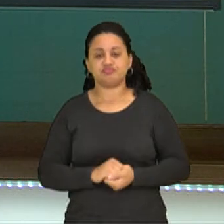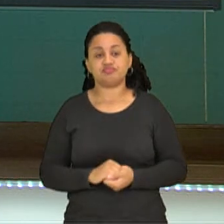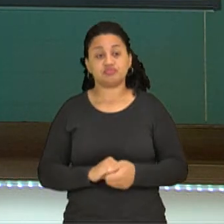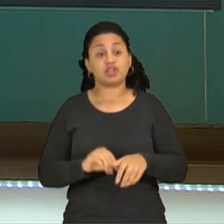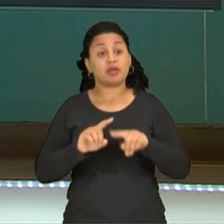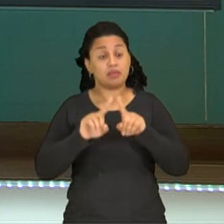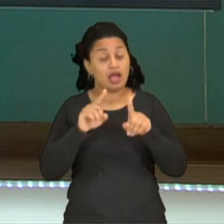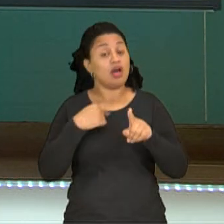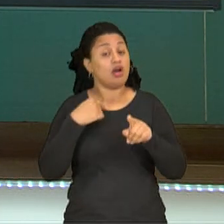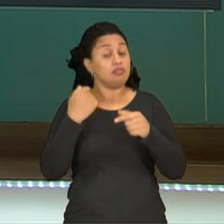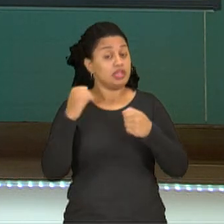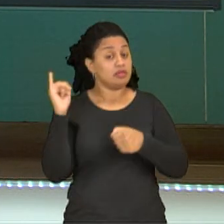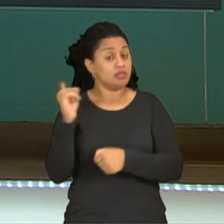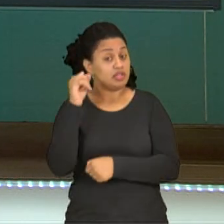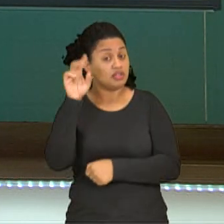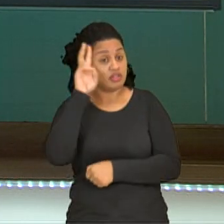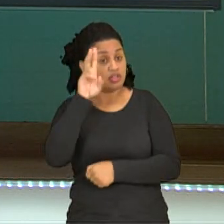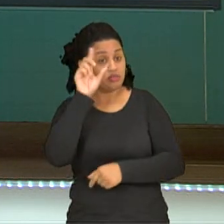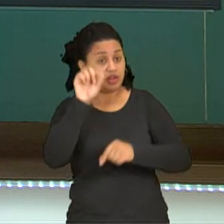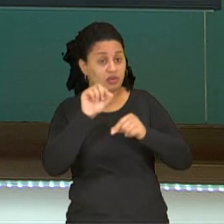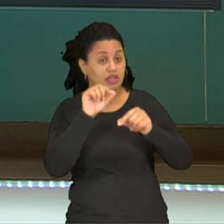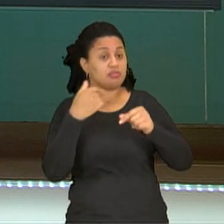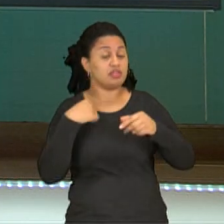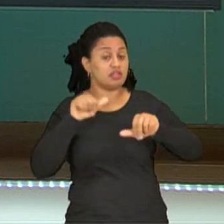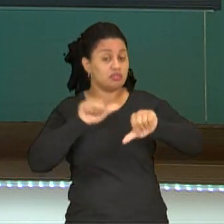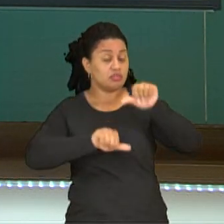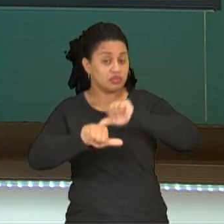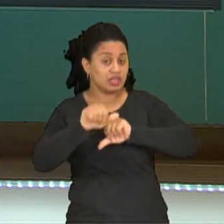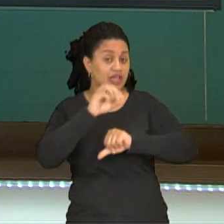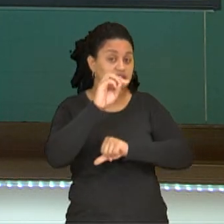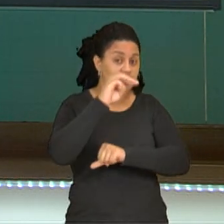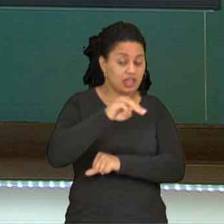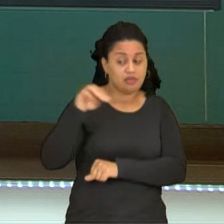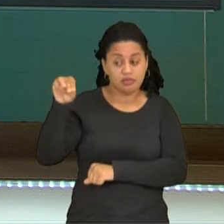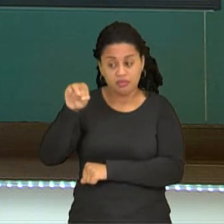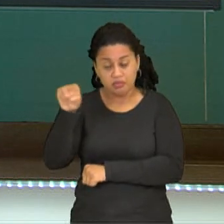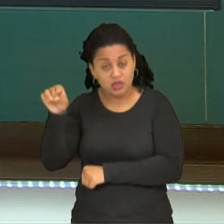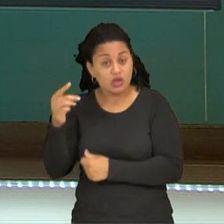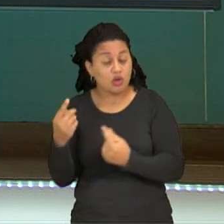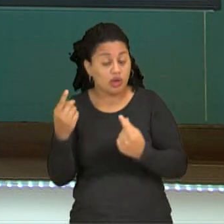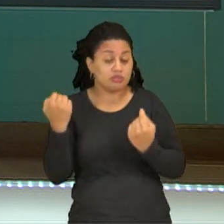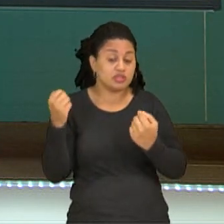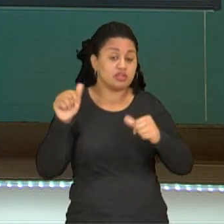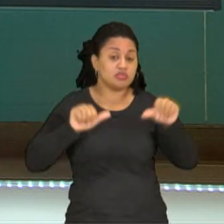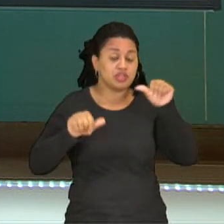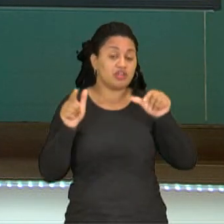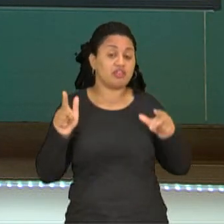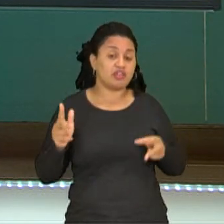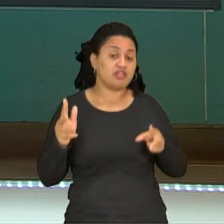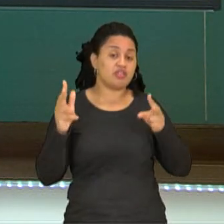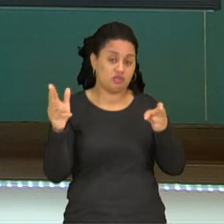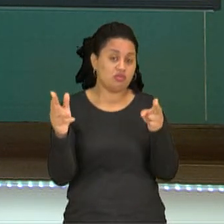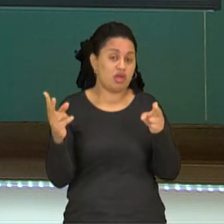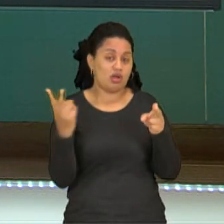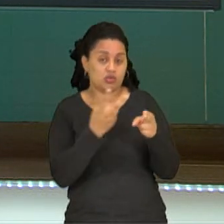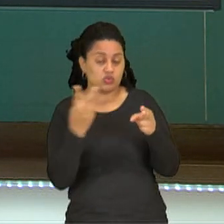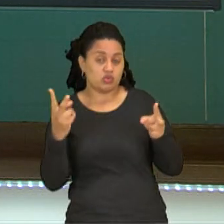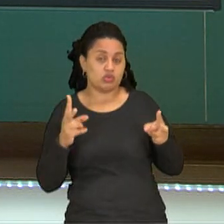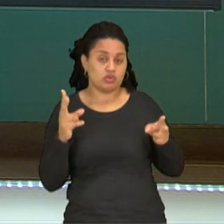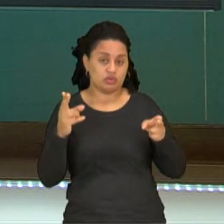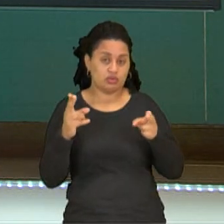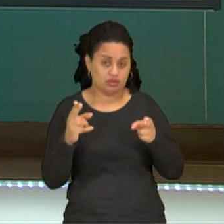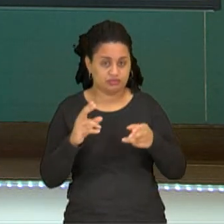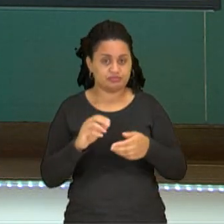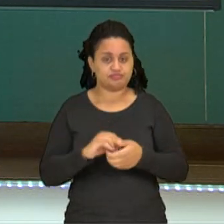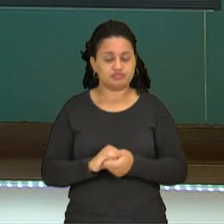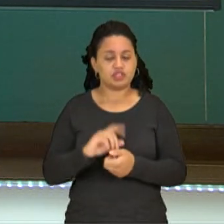não esqueçam aqui que nós temos que mudar a unidade para as duas unidades casarem, estarem na mesma unidade de medida,